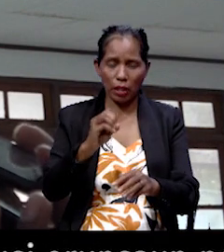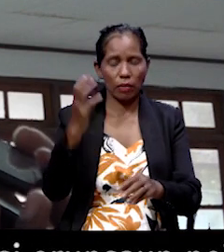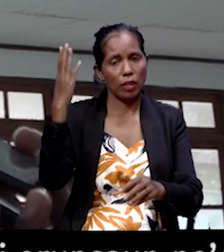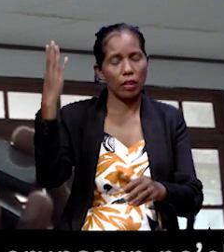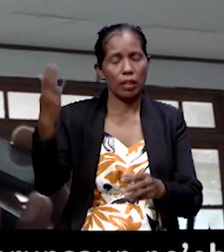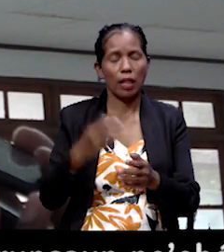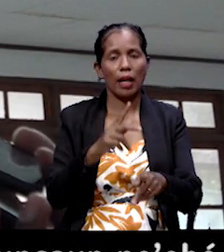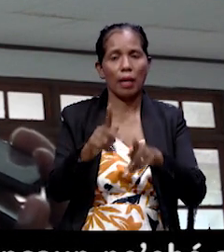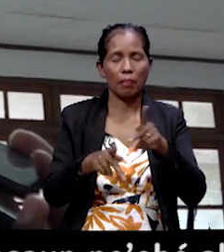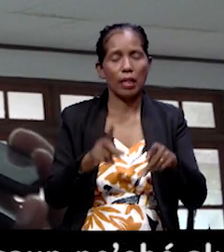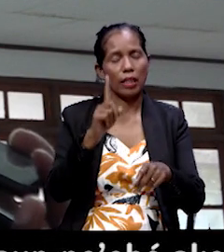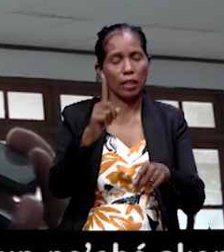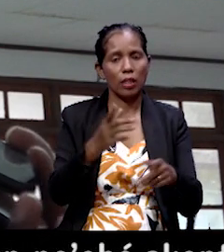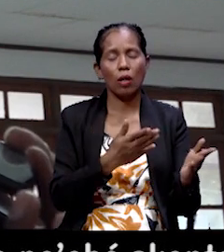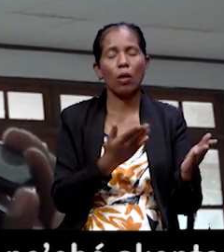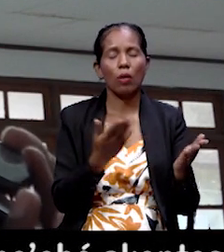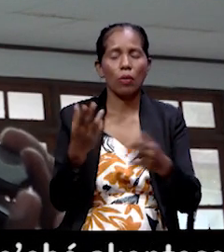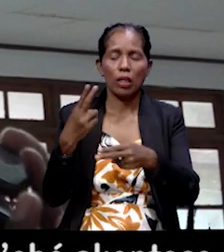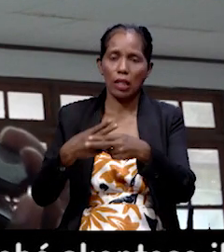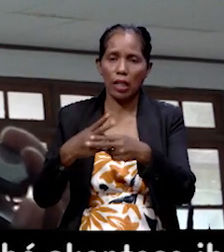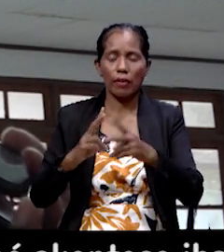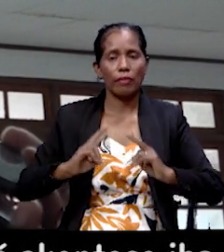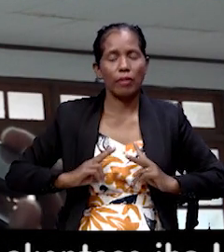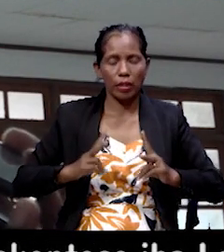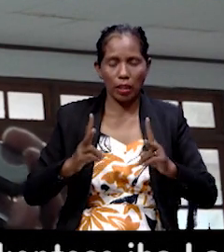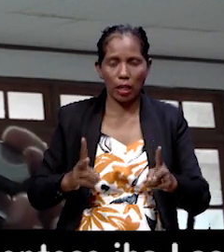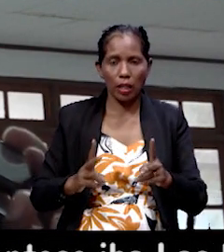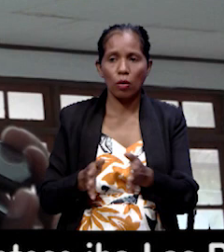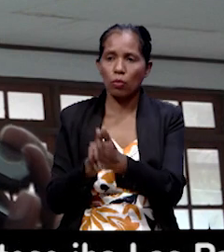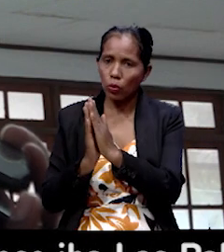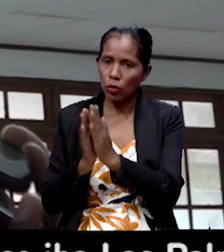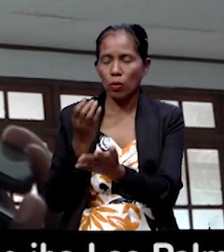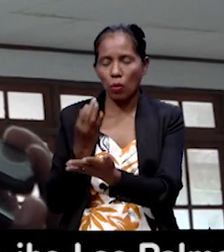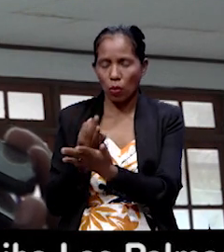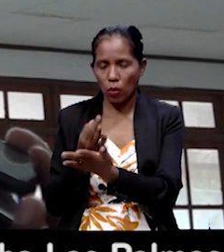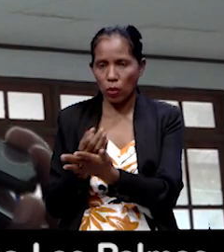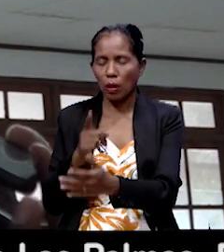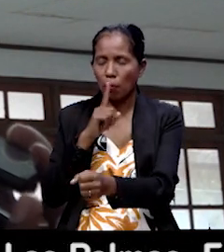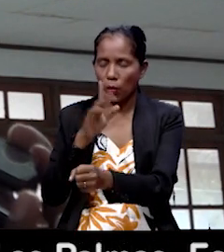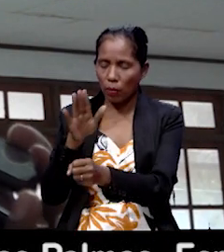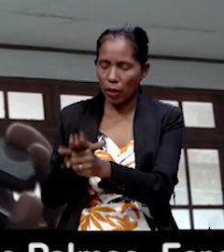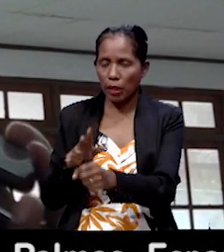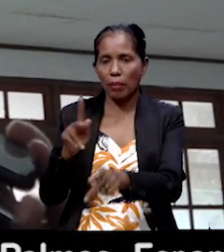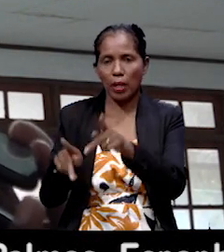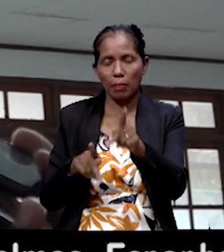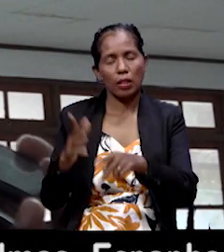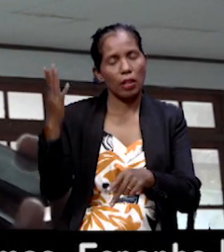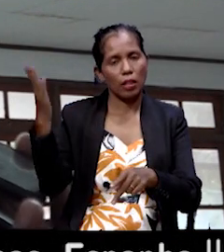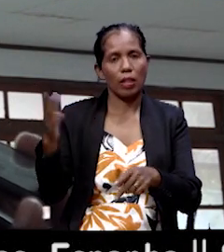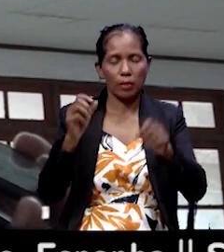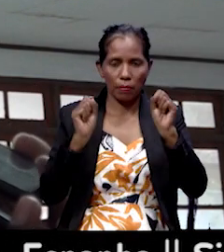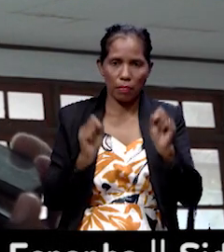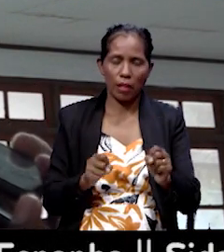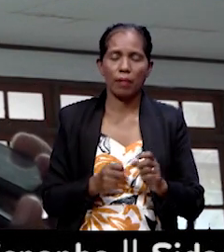lore naran veterano nia, mahalo cobrança ilegal renova, ba promete ba a comunidade Sira renova para atunone,